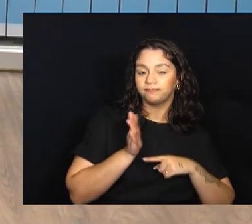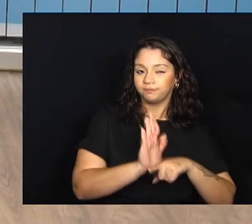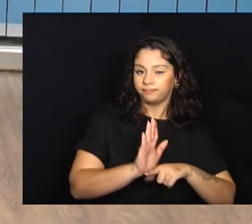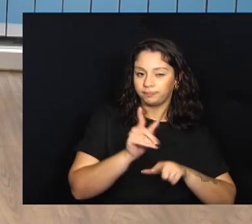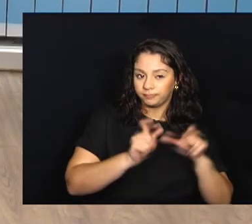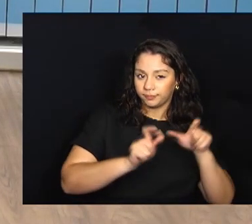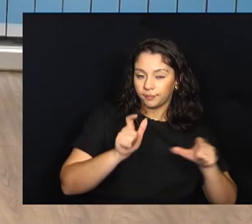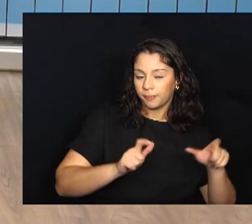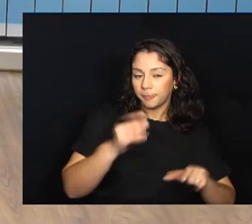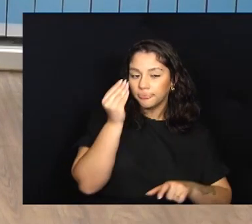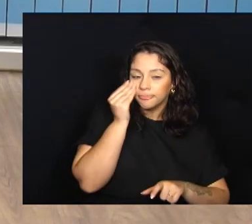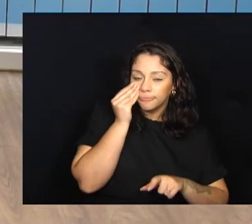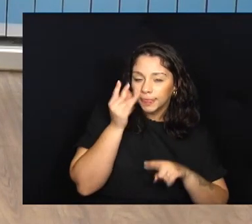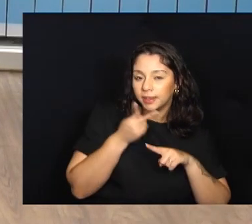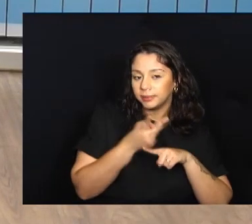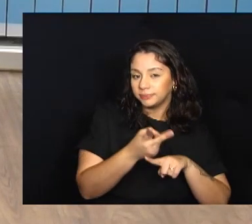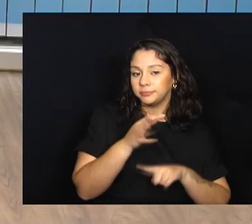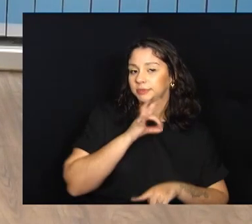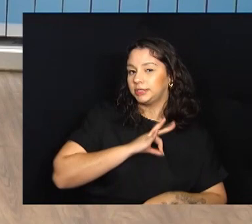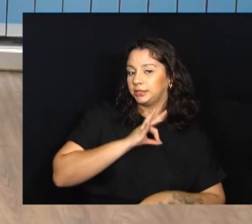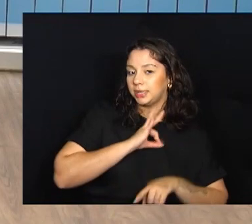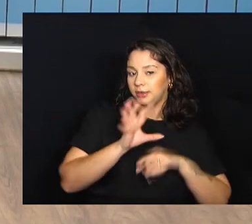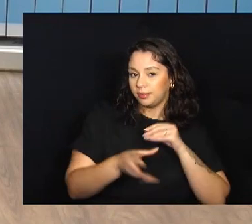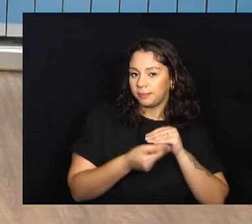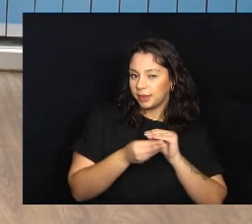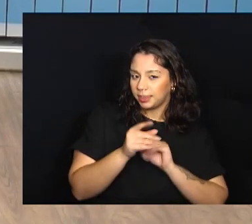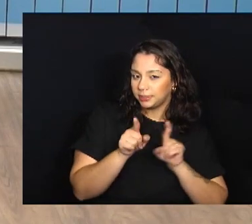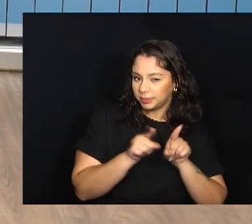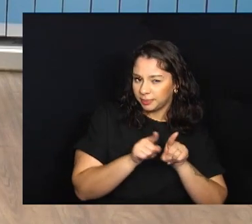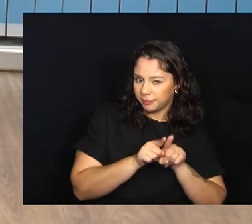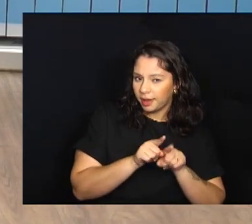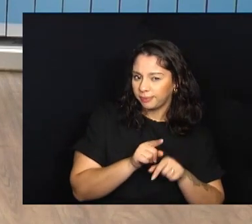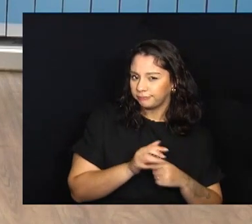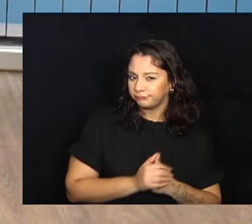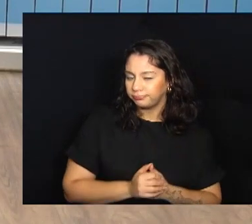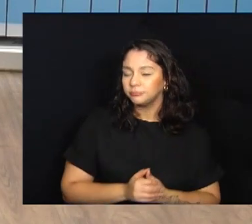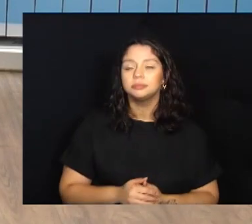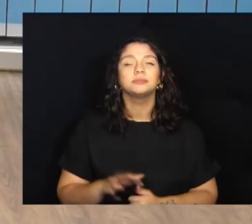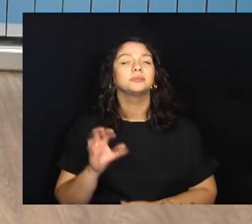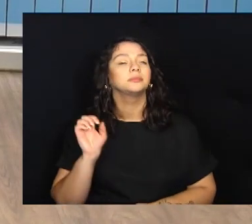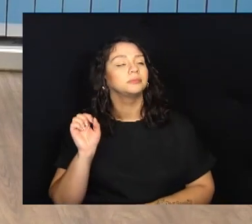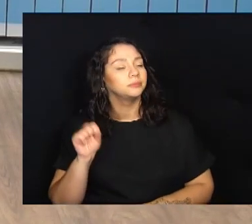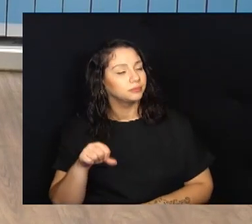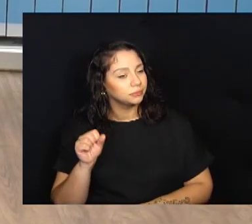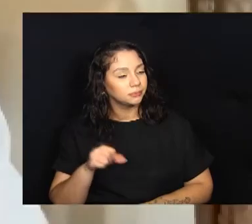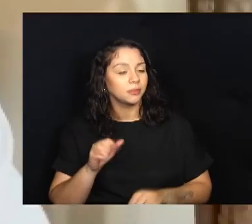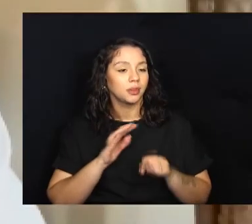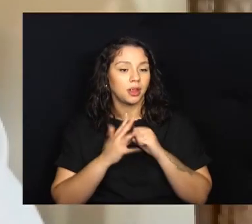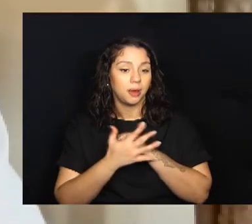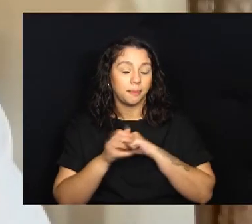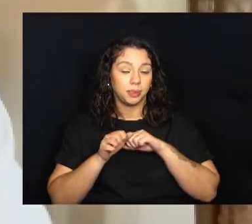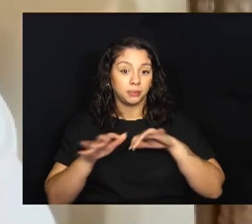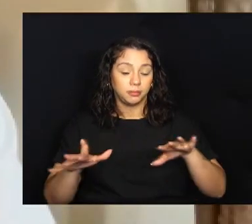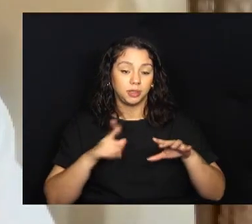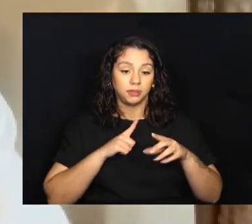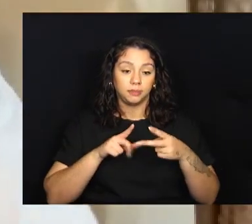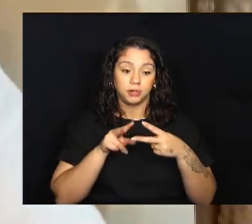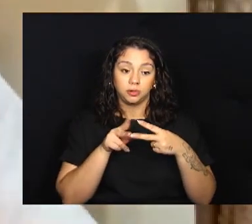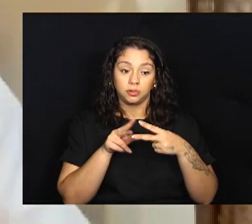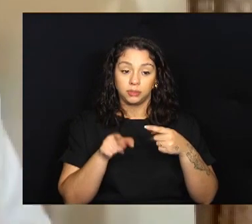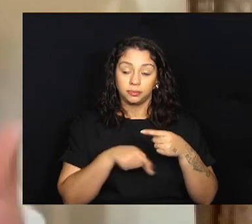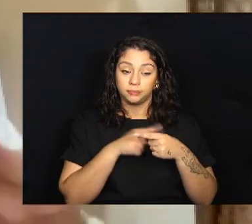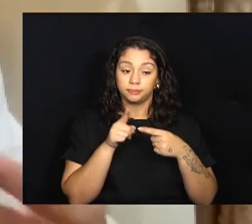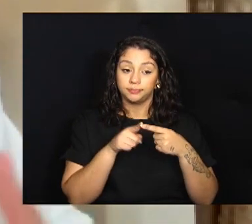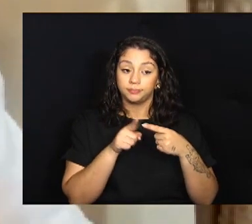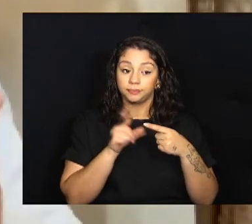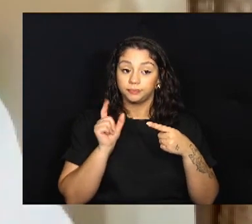buscarem mais por essa renda extra também? Com certeza, assim, a pandemia ela trouxe duas questões. A primeira